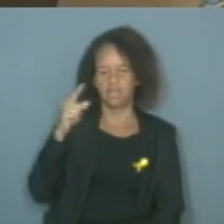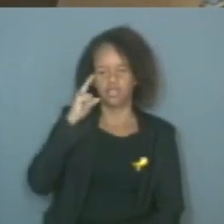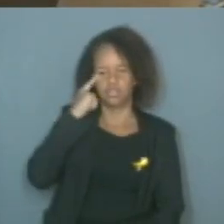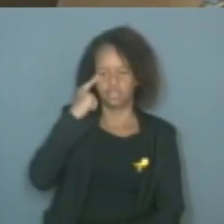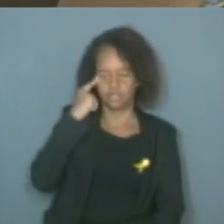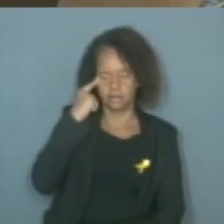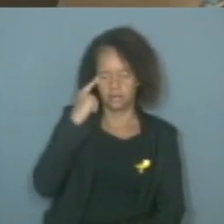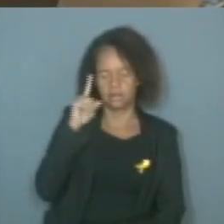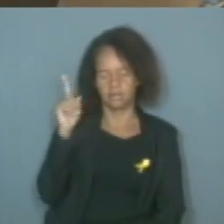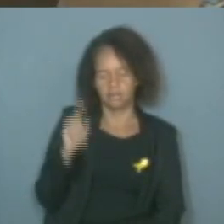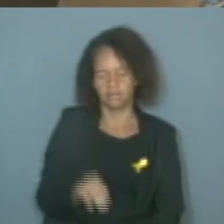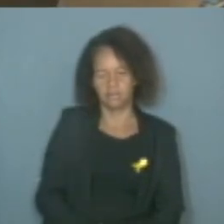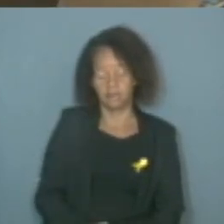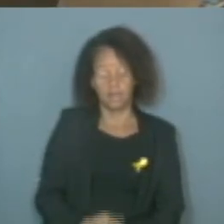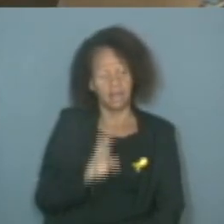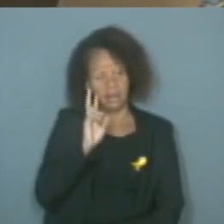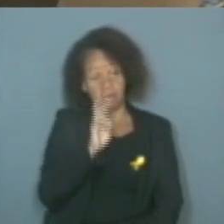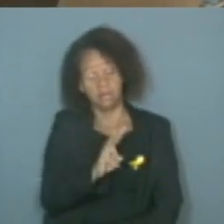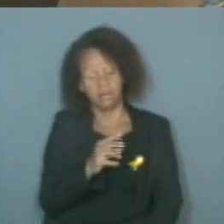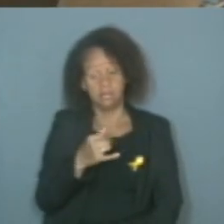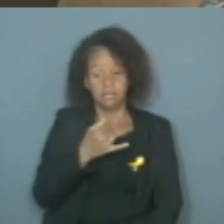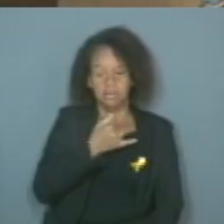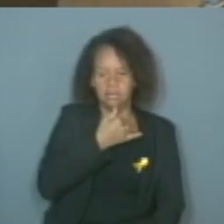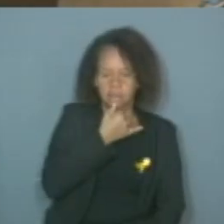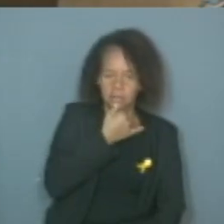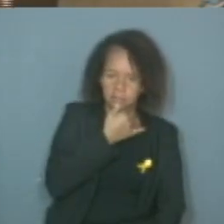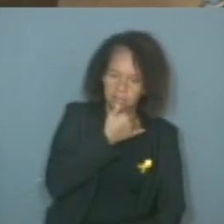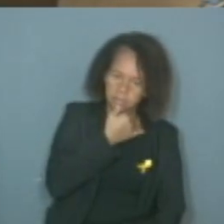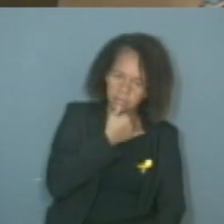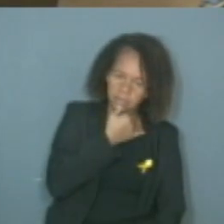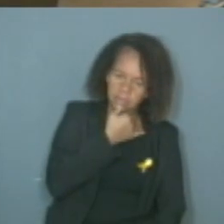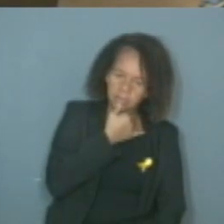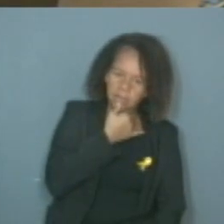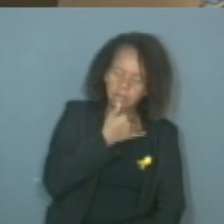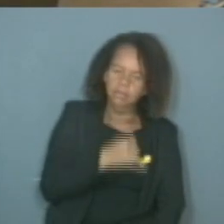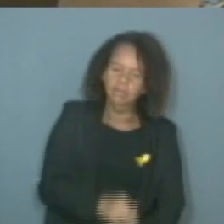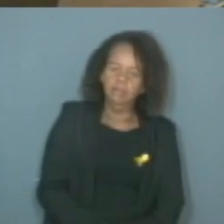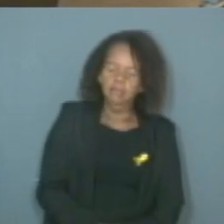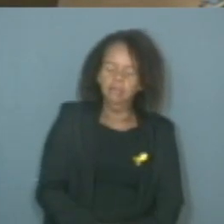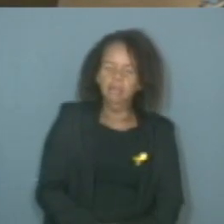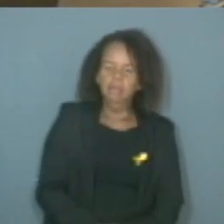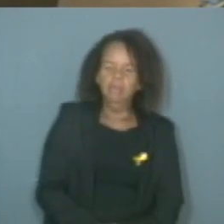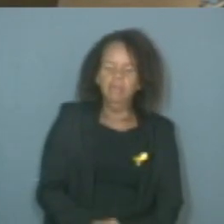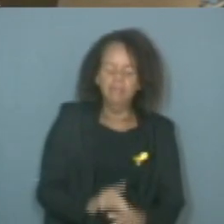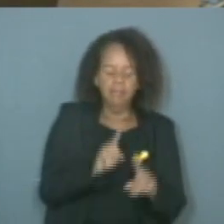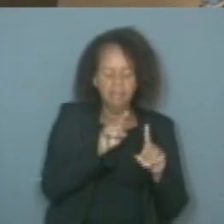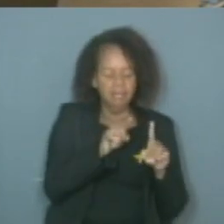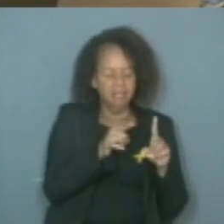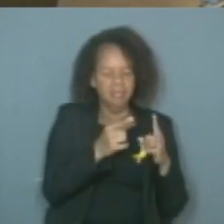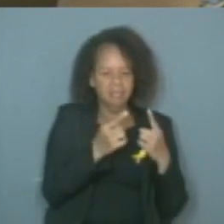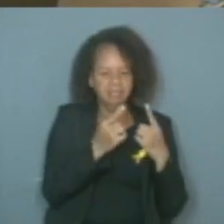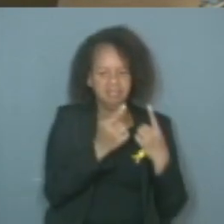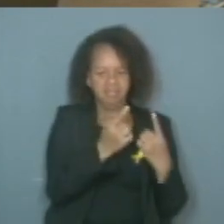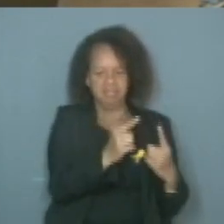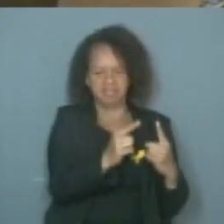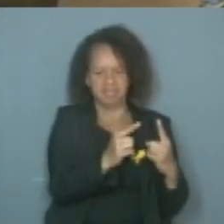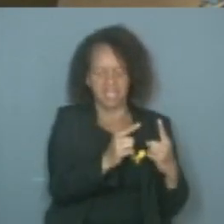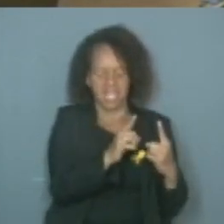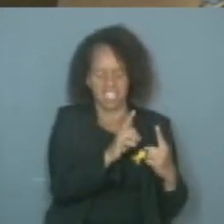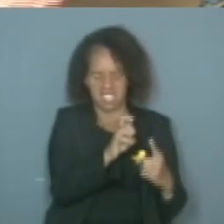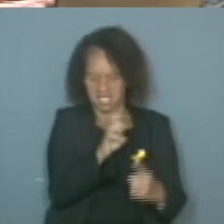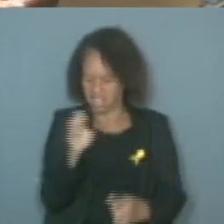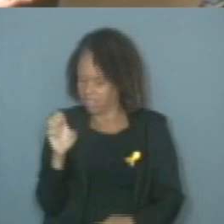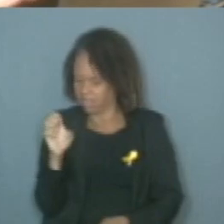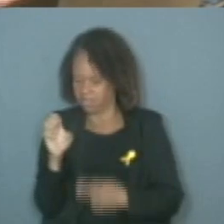China e vê a tristeza e a hipocrisia que a esquerda fala